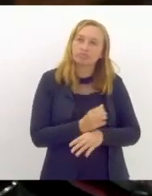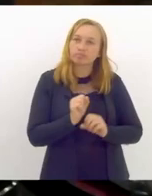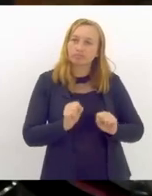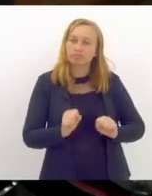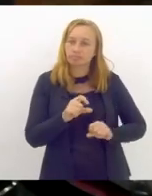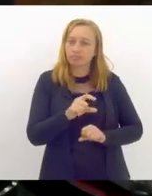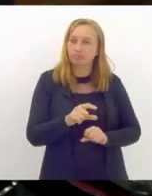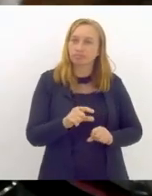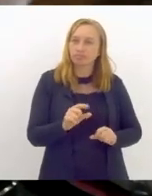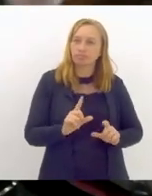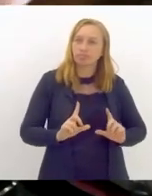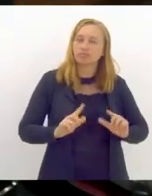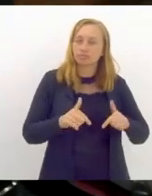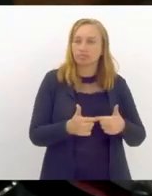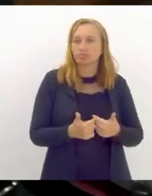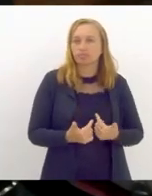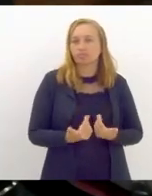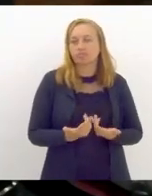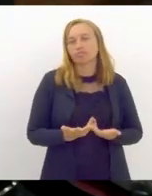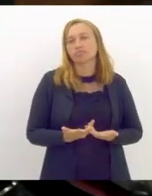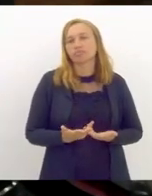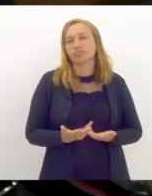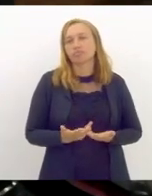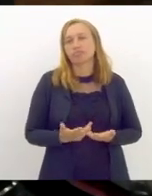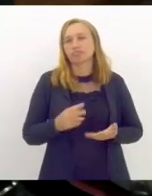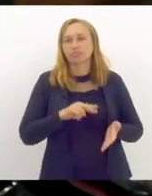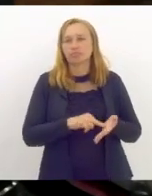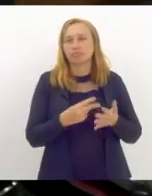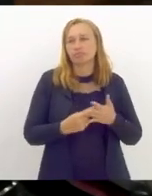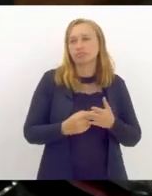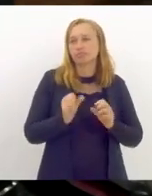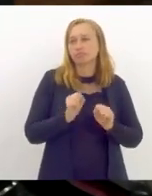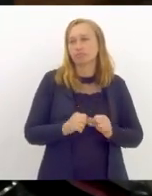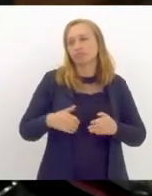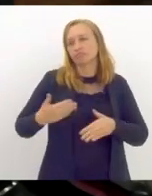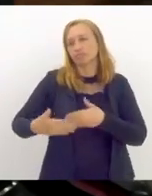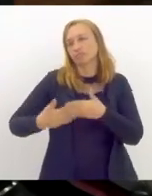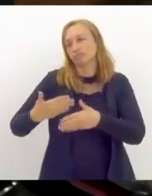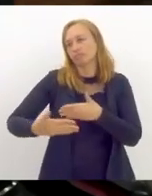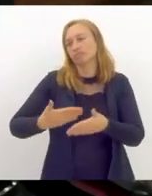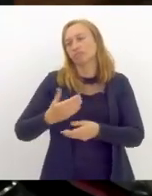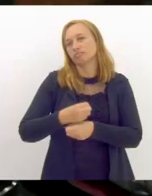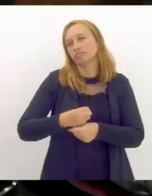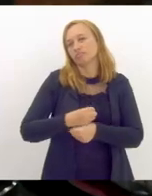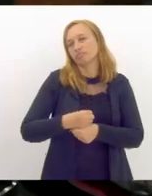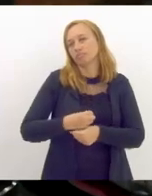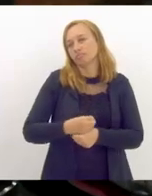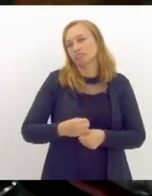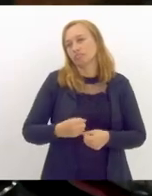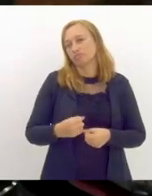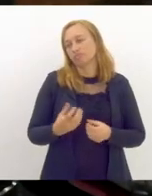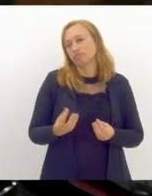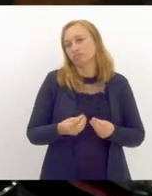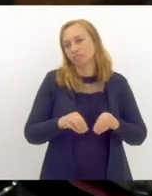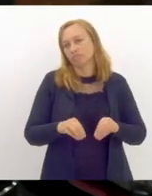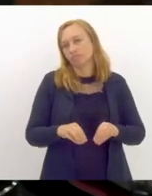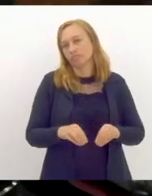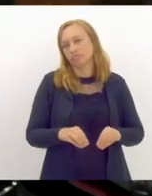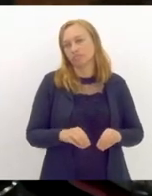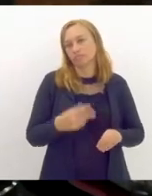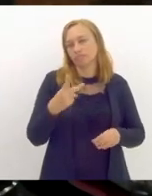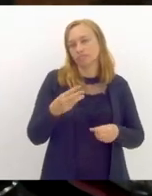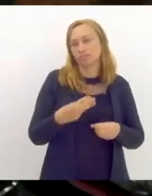decisões né não ficar interpretações que podem ao longo do tempo pelas variações trazer prejuízos